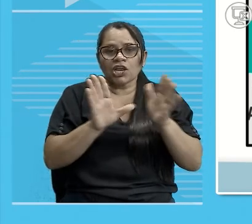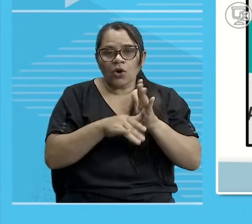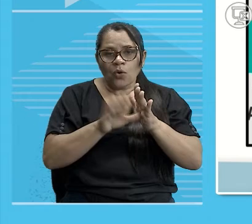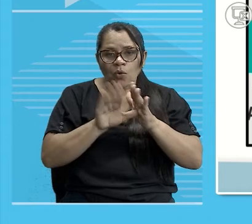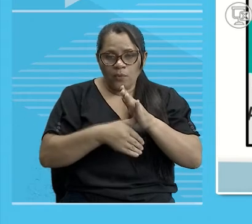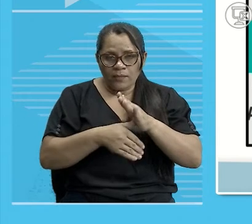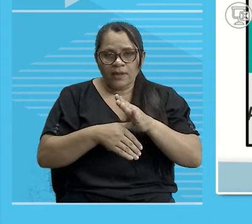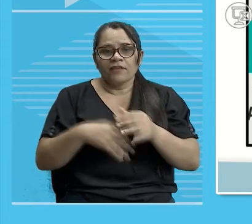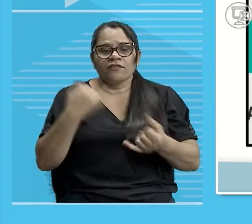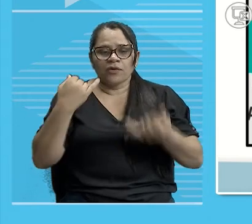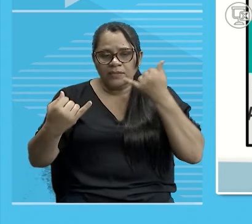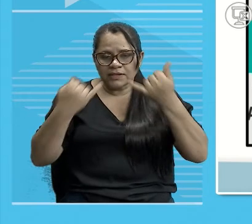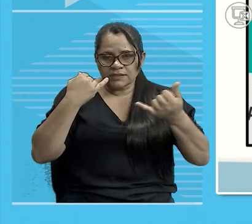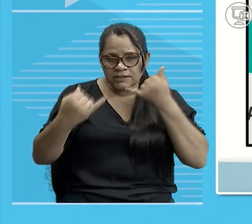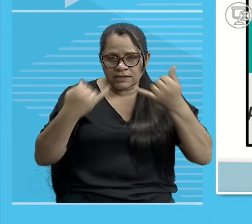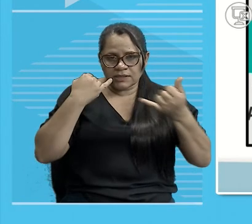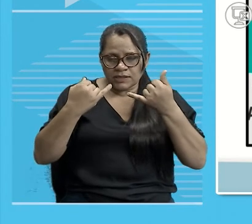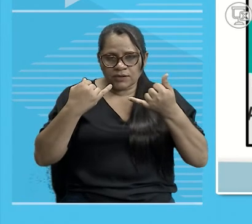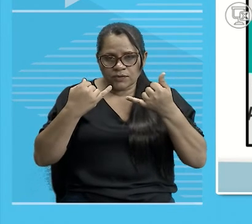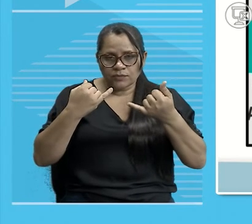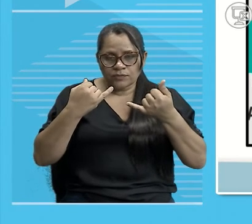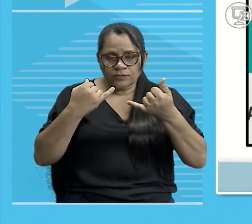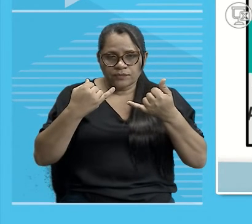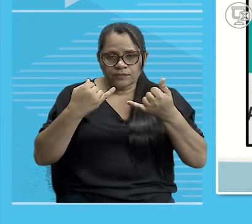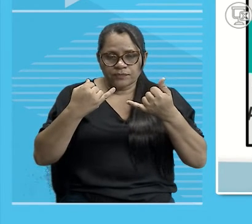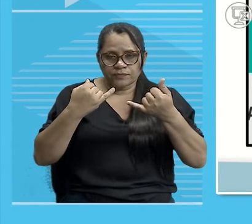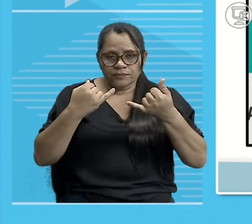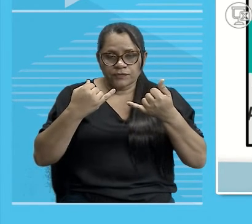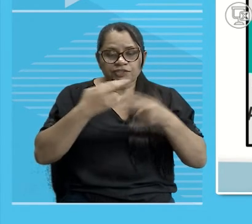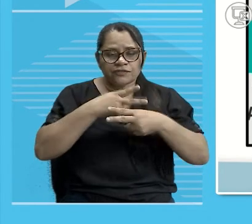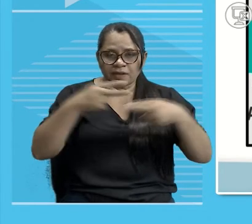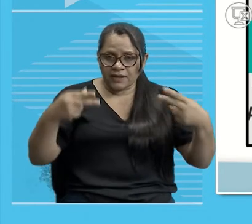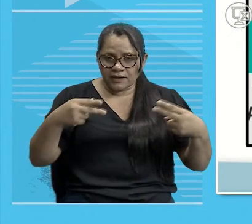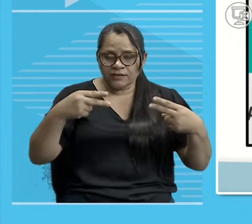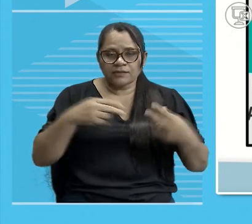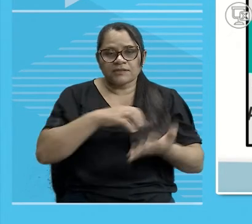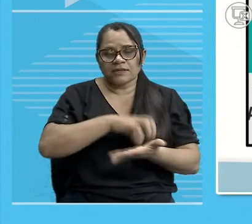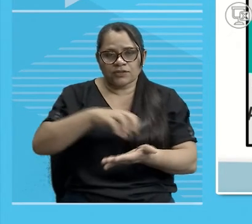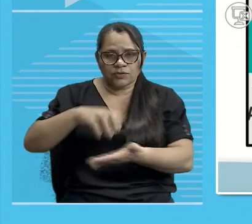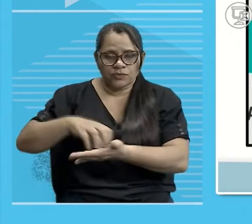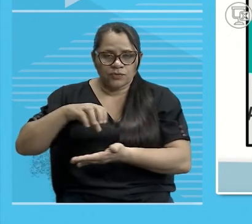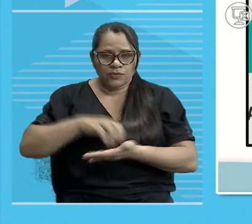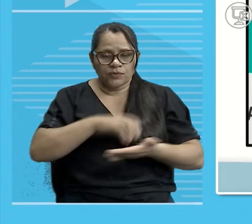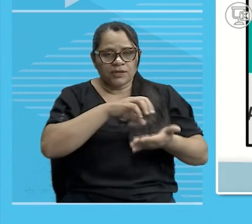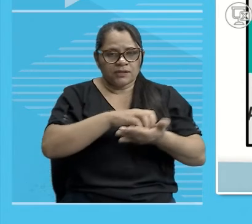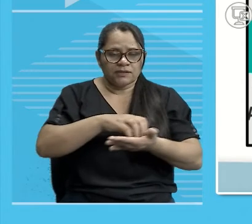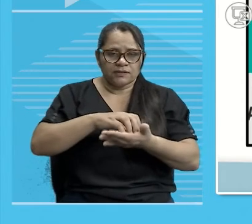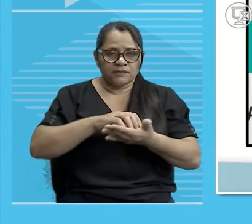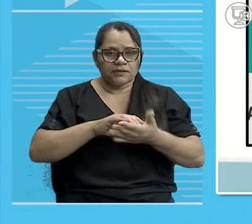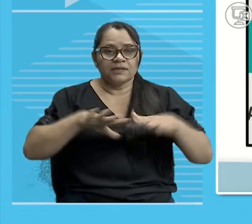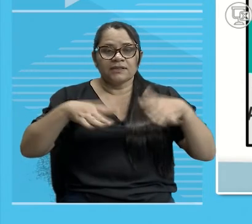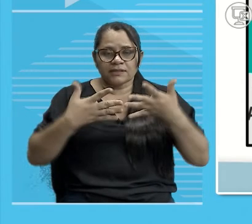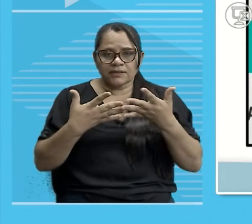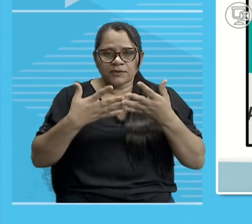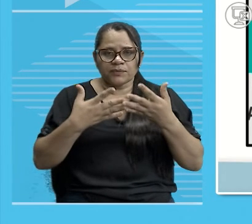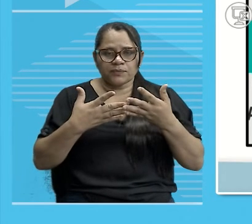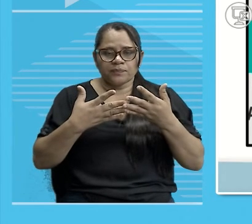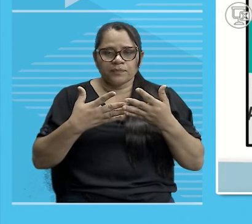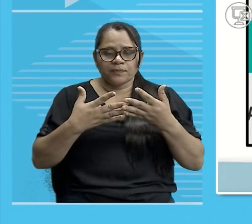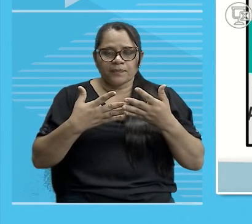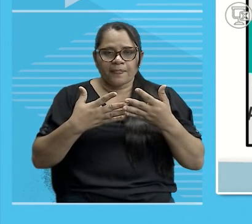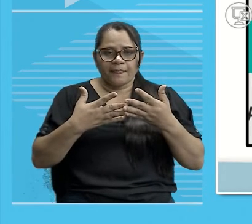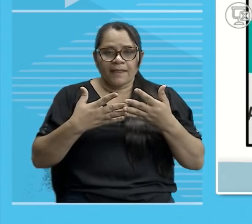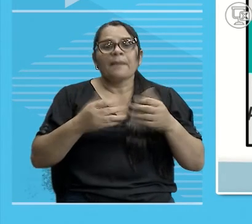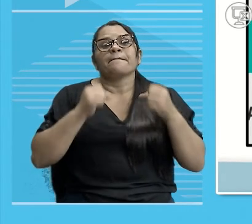e ele inclusive pode né Se tiver um bom hacker roubar né um patrimônio